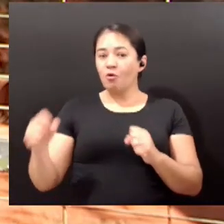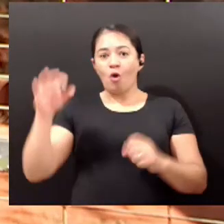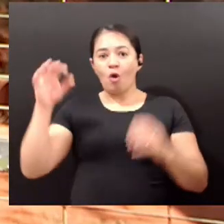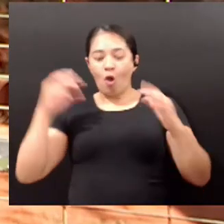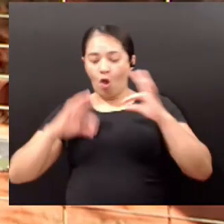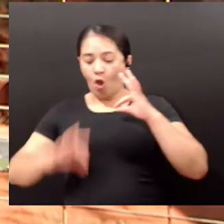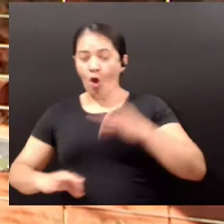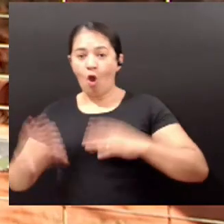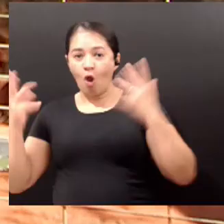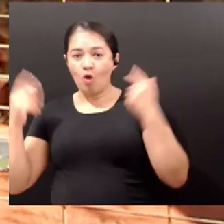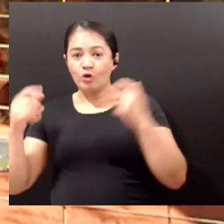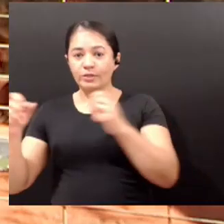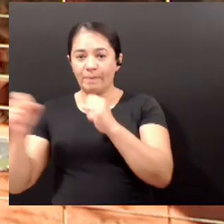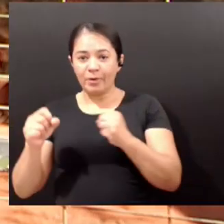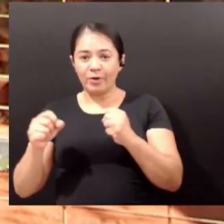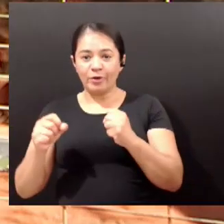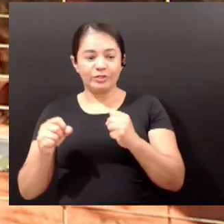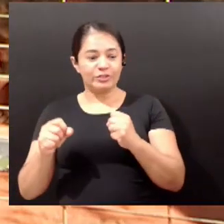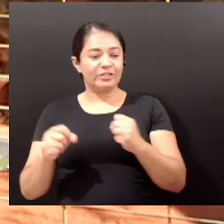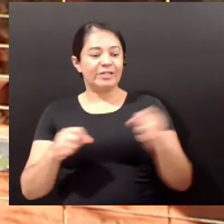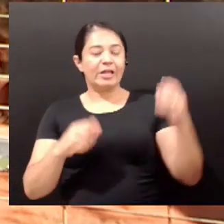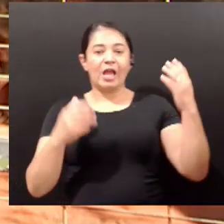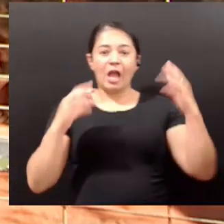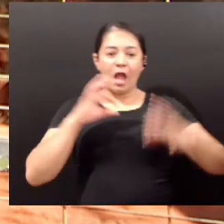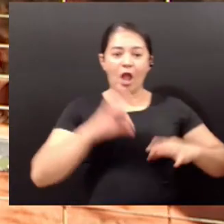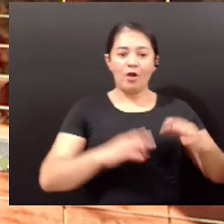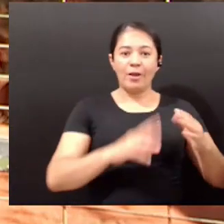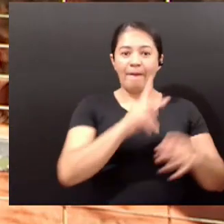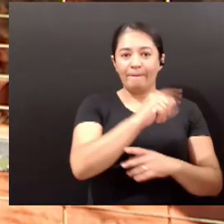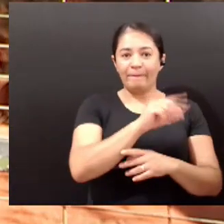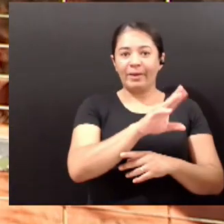cidade, ela está dominando, porque não vai ter esses